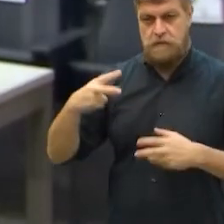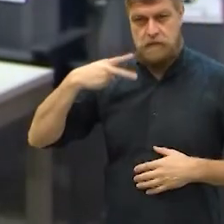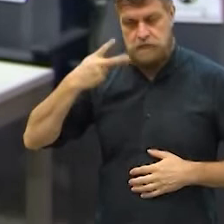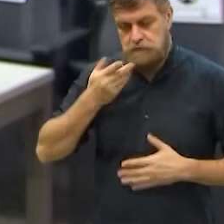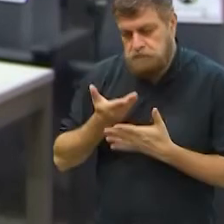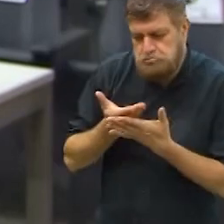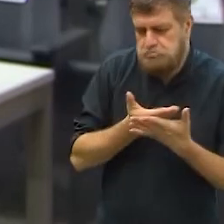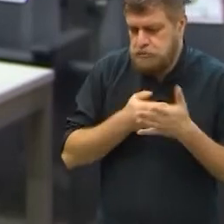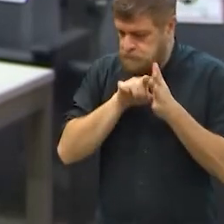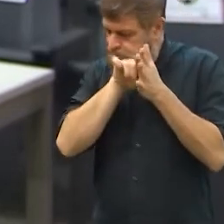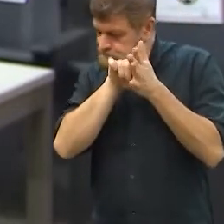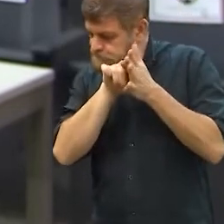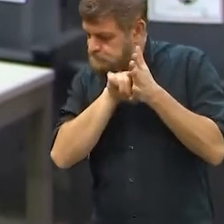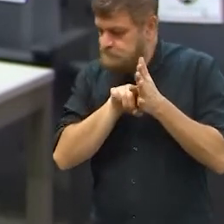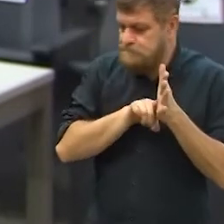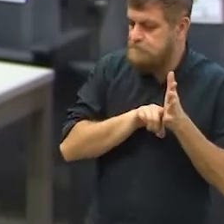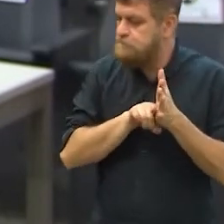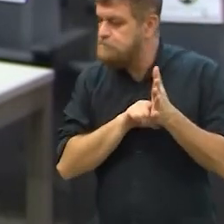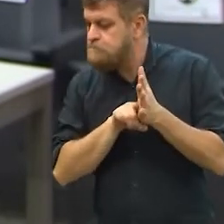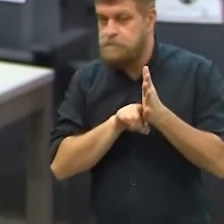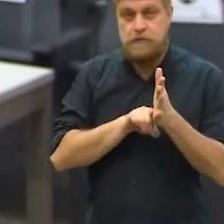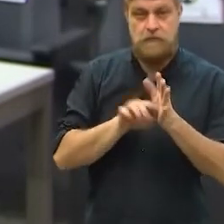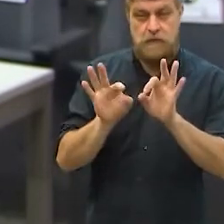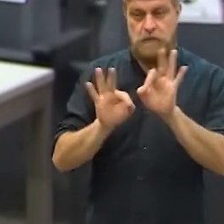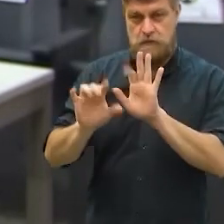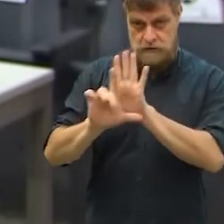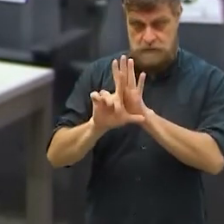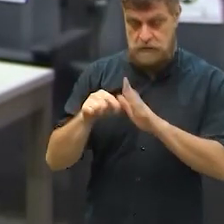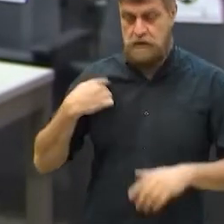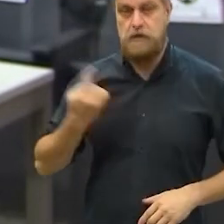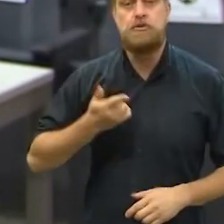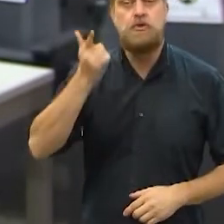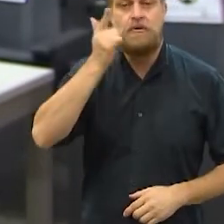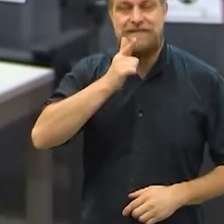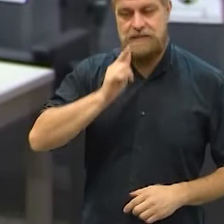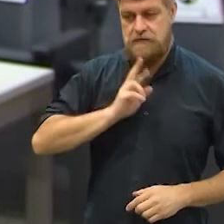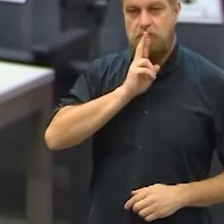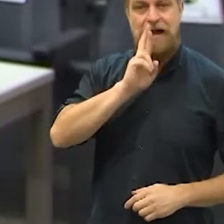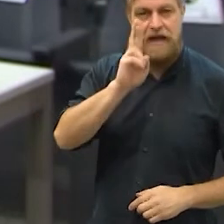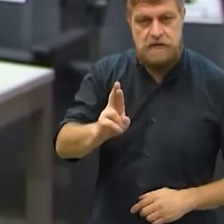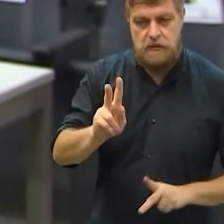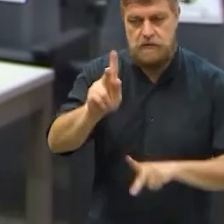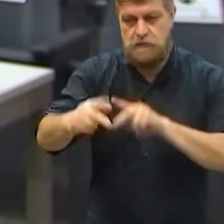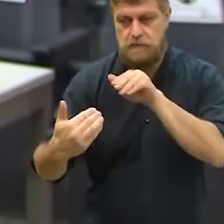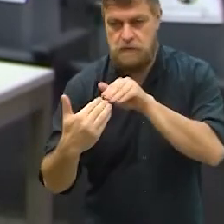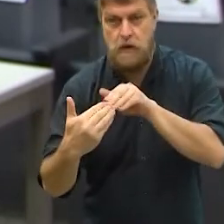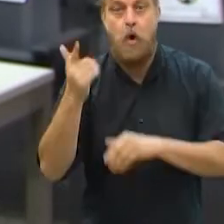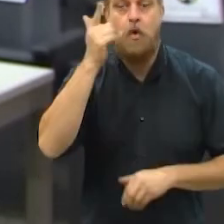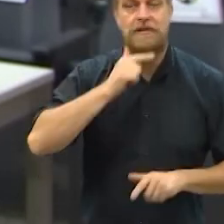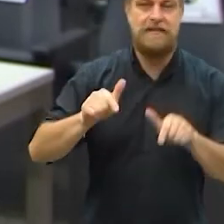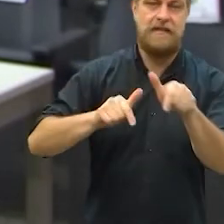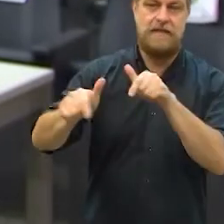comissão deitou-se, estudou os projetos para que nós possamos dar a resposta a Campinas,